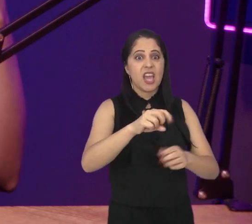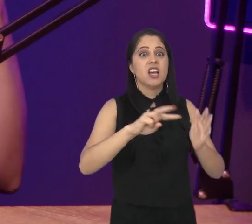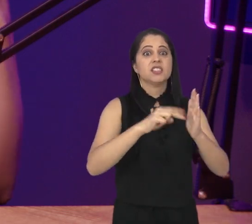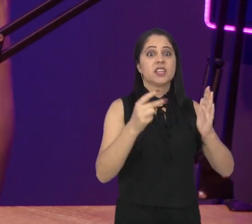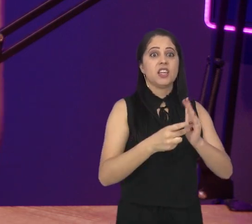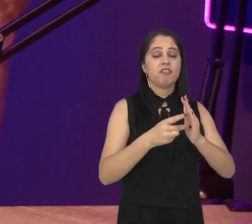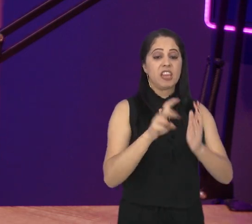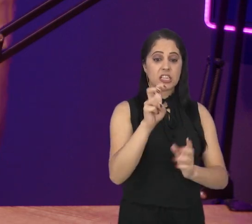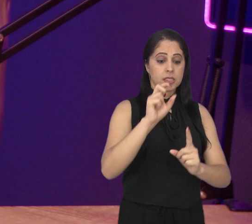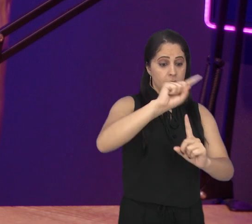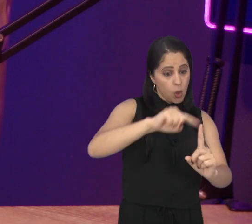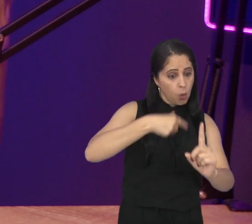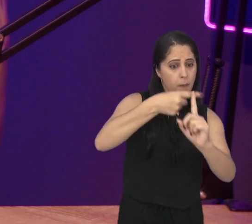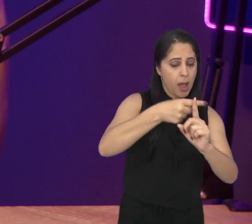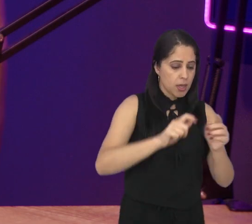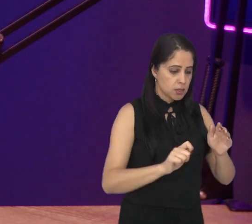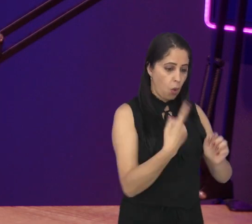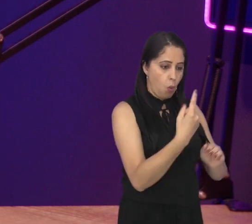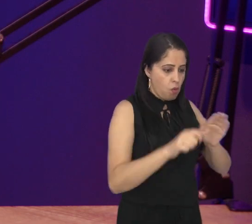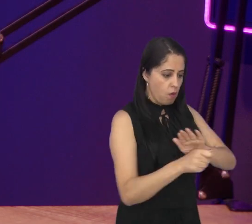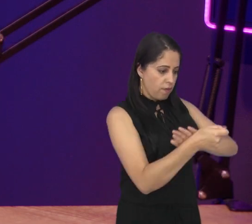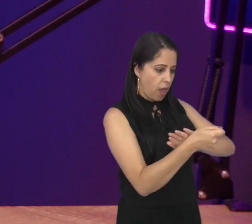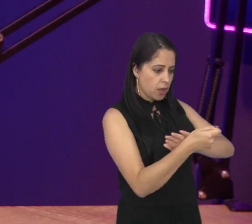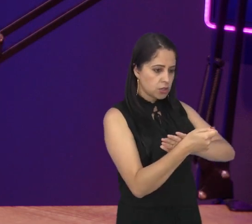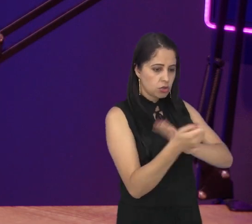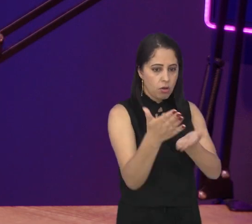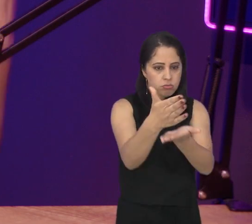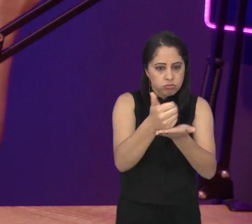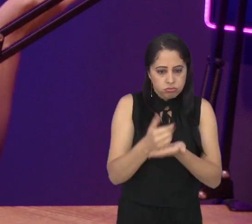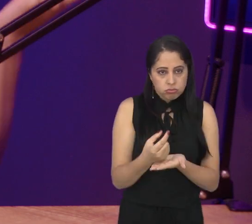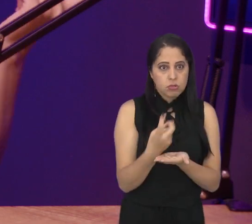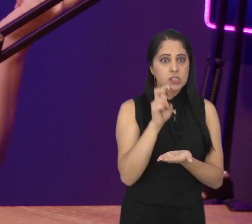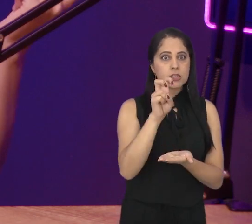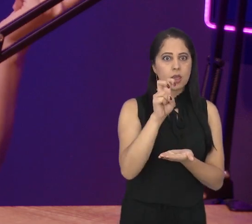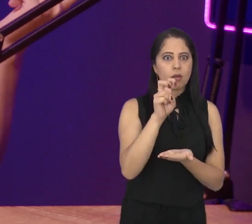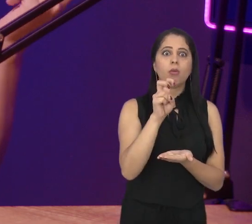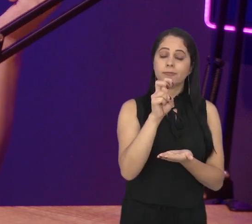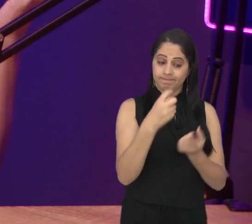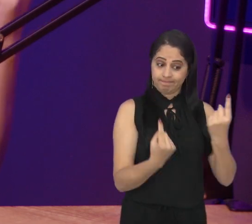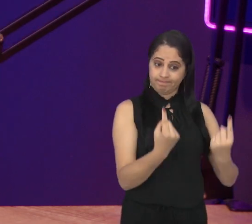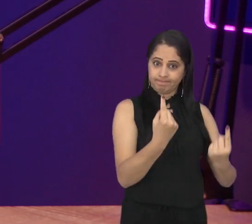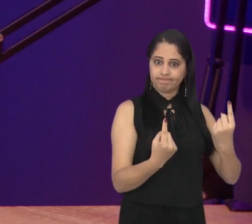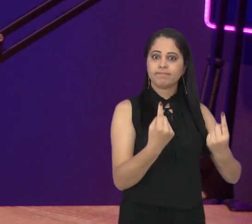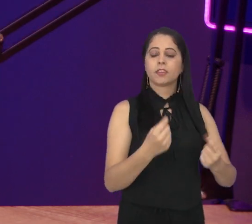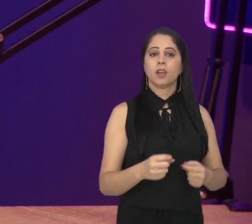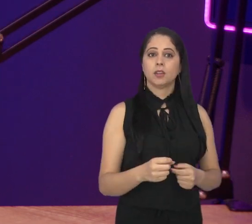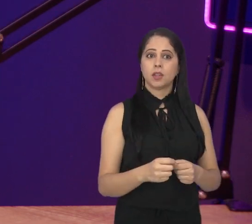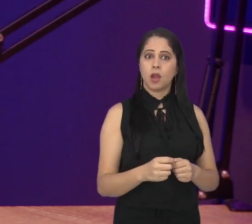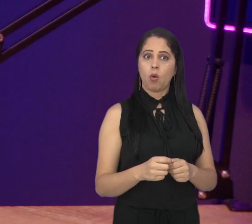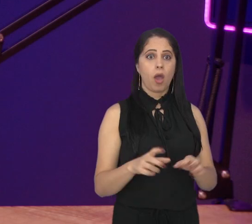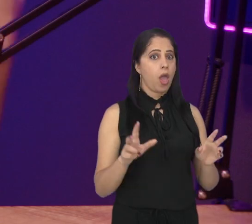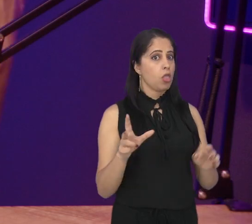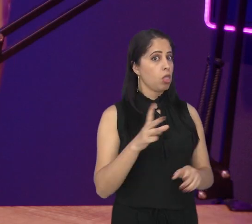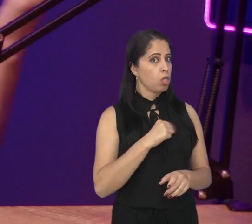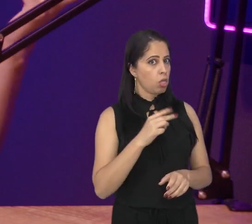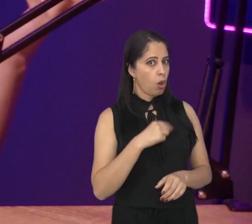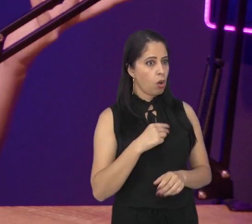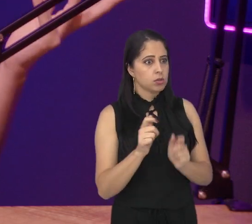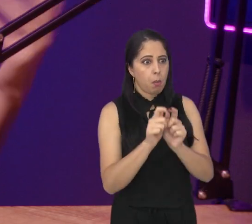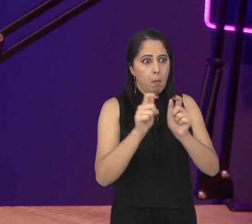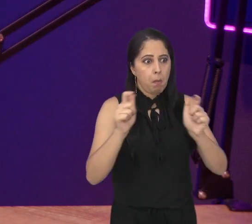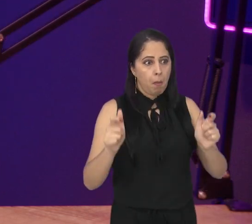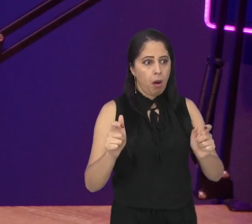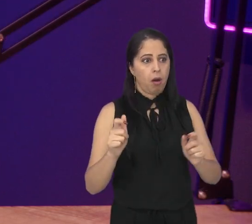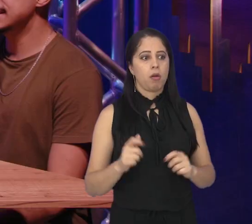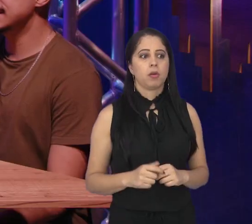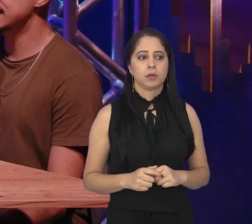Mas, assim, cresceu 5 vezes. Então, para cada €1 que eles investiram, eles receberam 5. Então, é um retorno muito